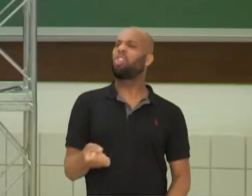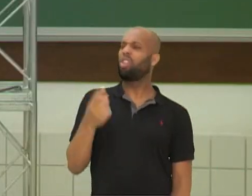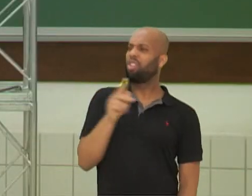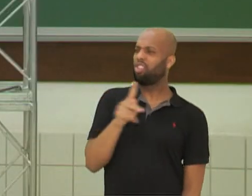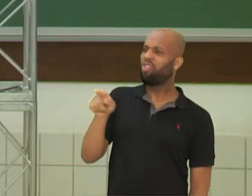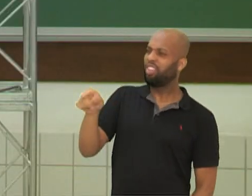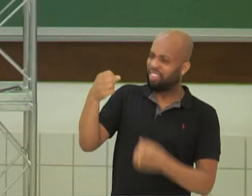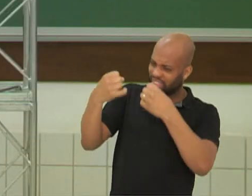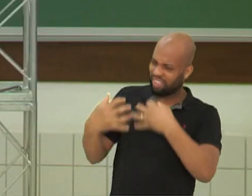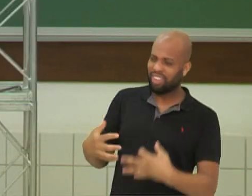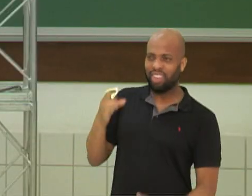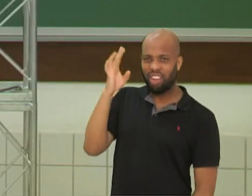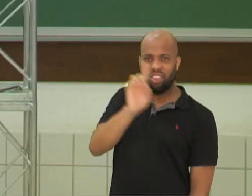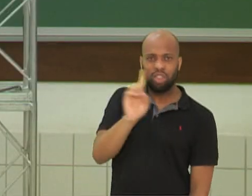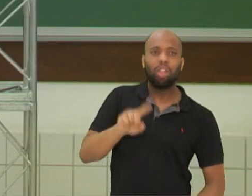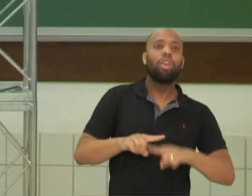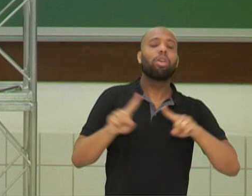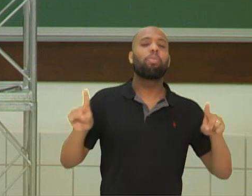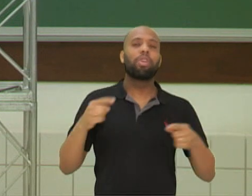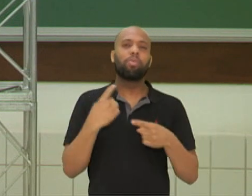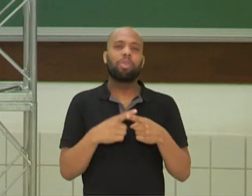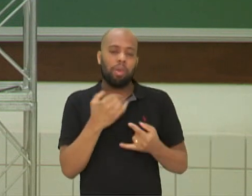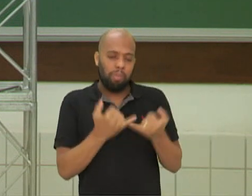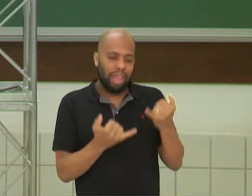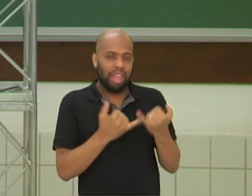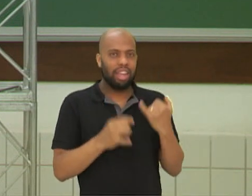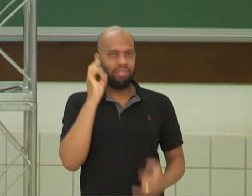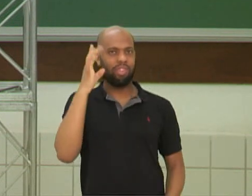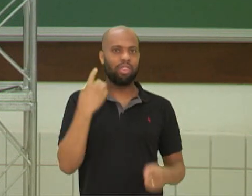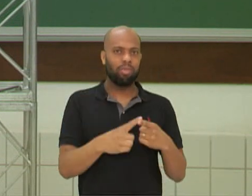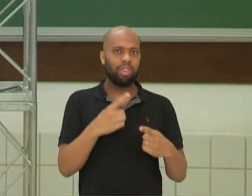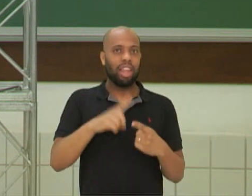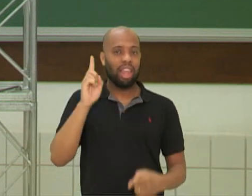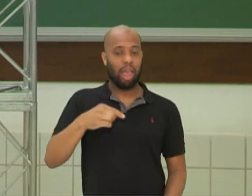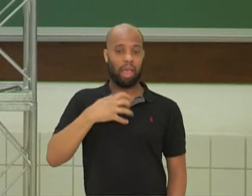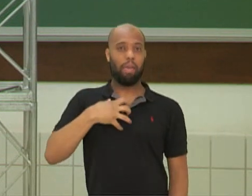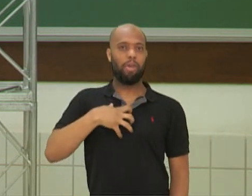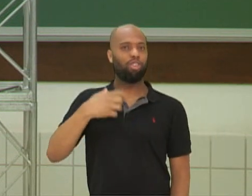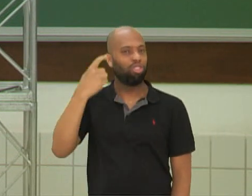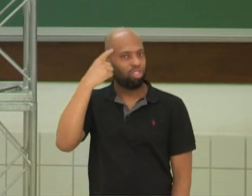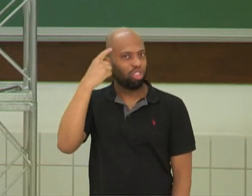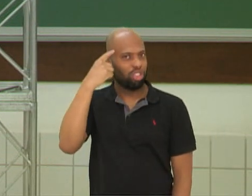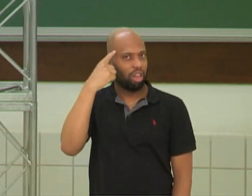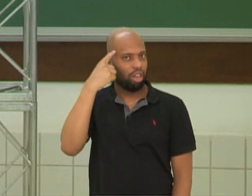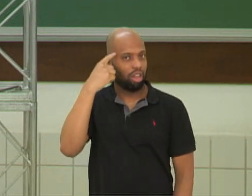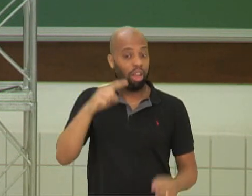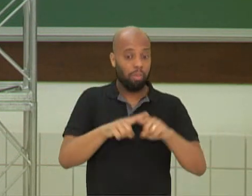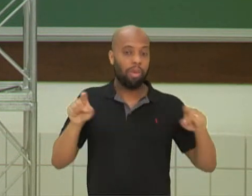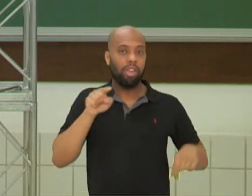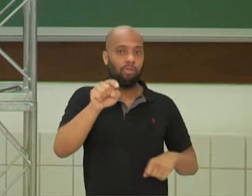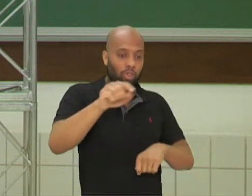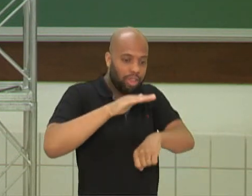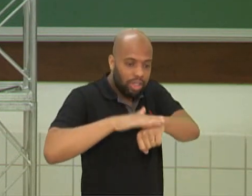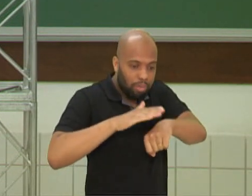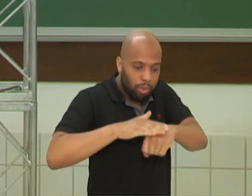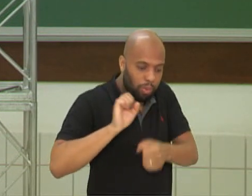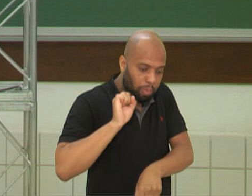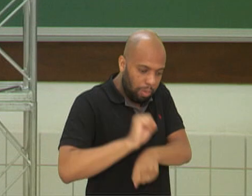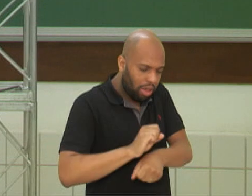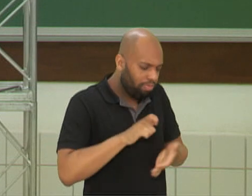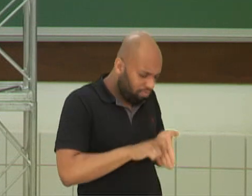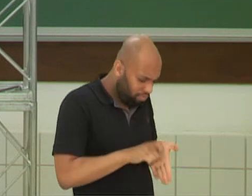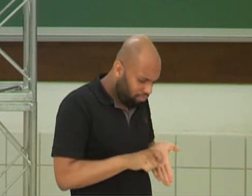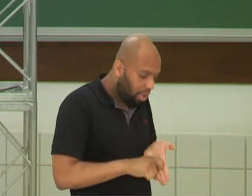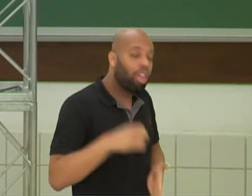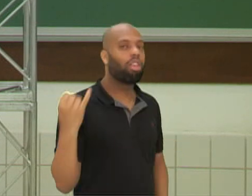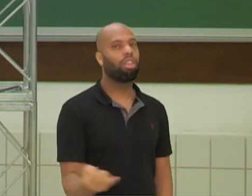aula anterior e essa, de equação exponencial. Próxima aula, não perca, nós vamos falar de função